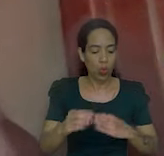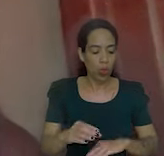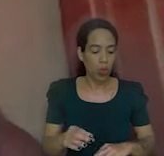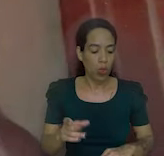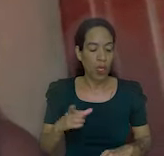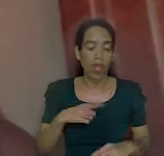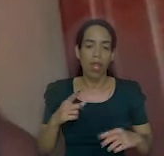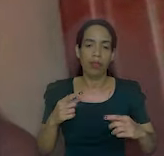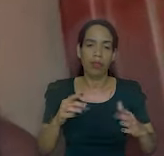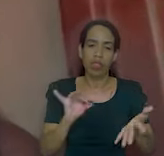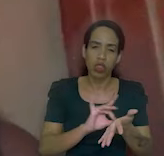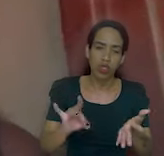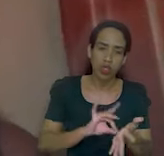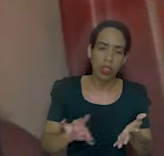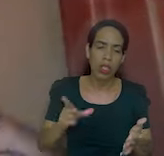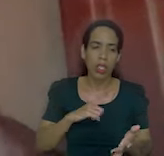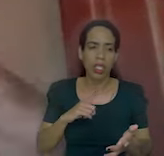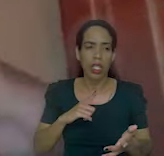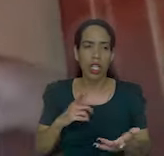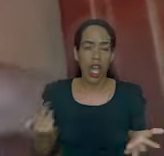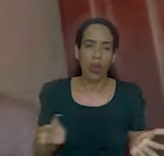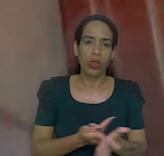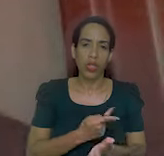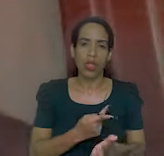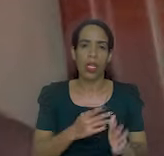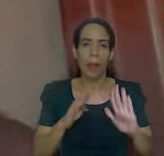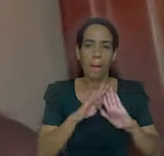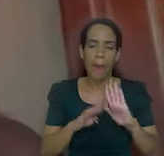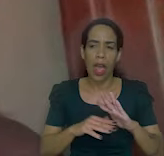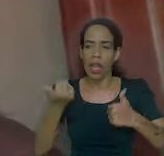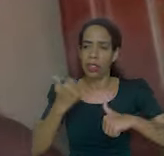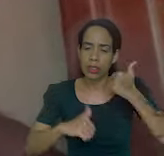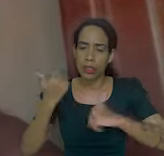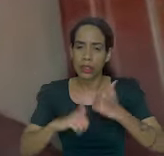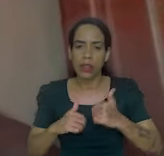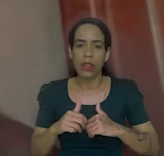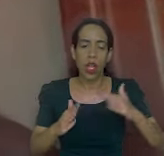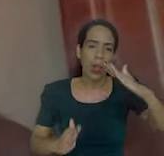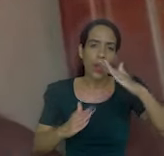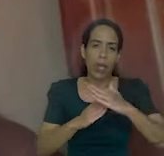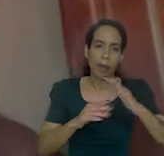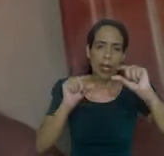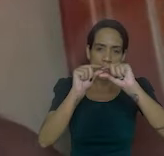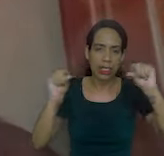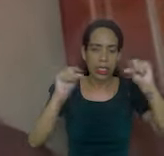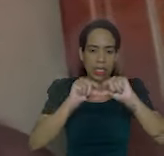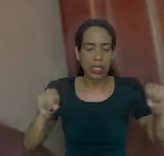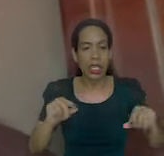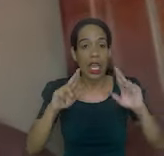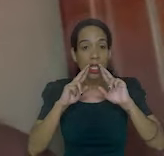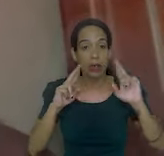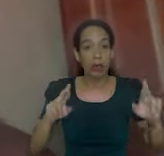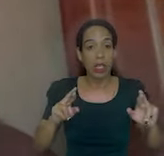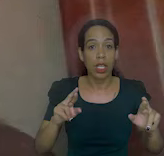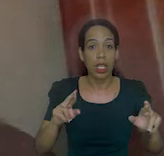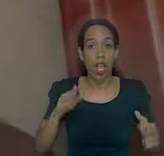as questões discursivas vieram com alguns casos pontuais para a gente analisar, com limitação de linha. Então, assim, a gente tinha que